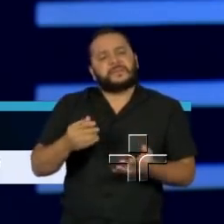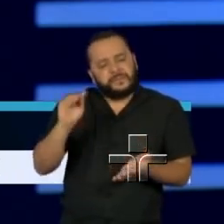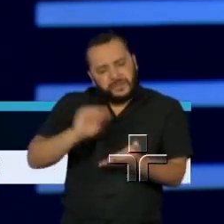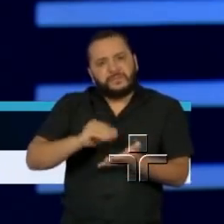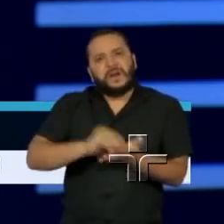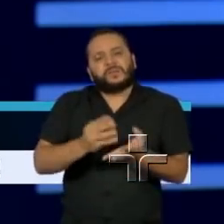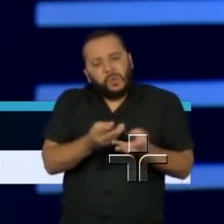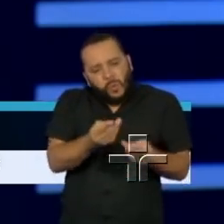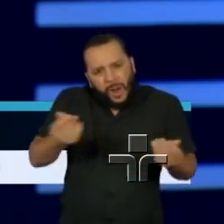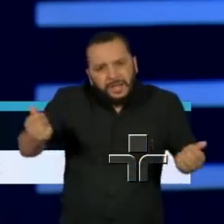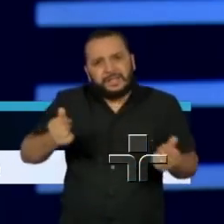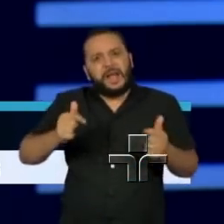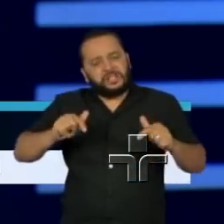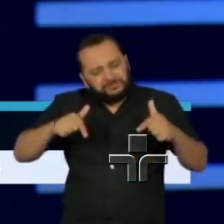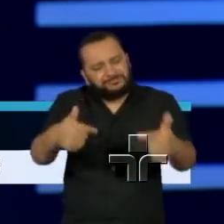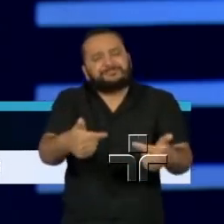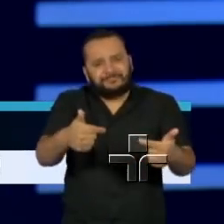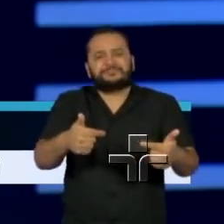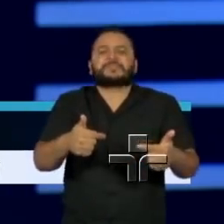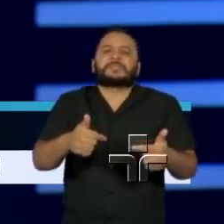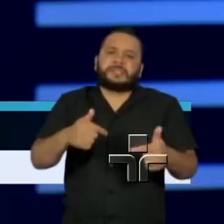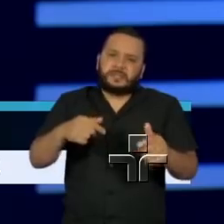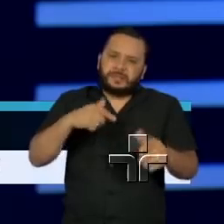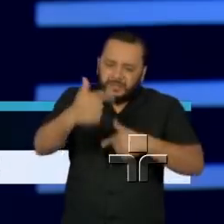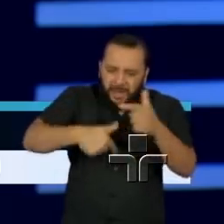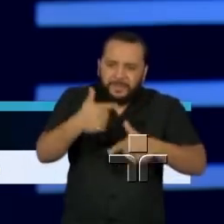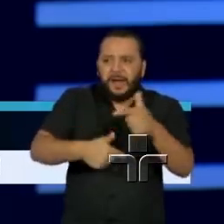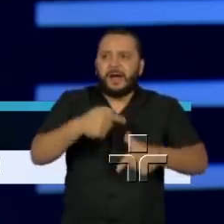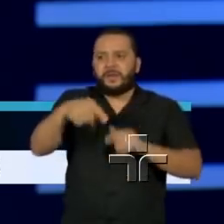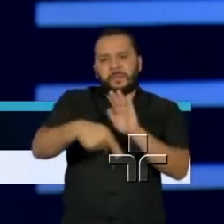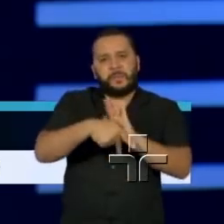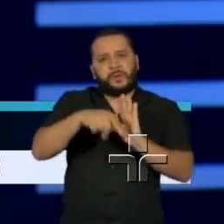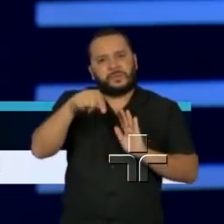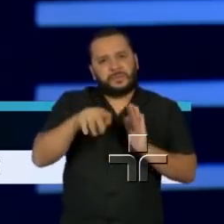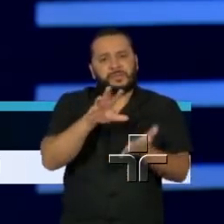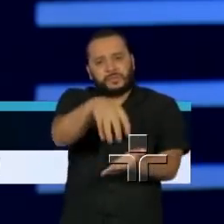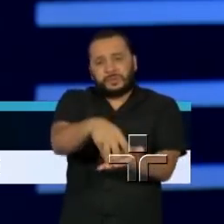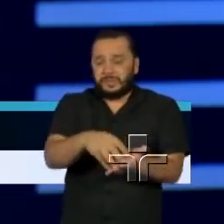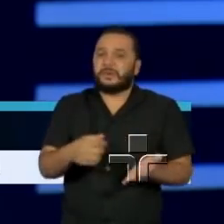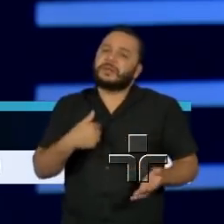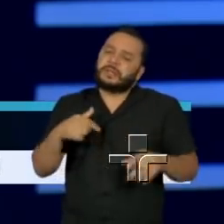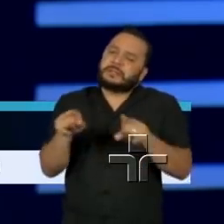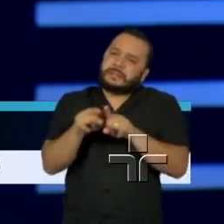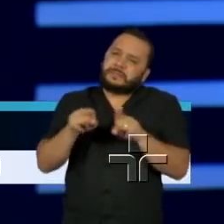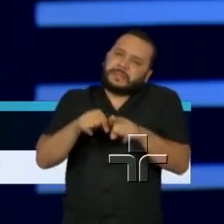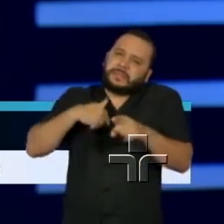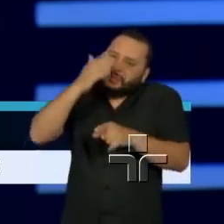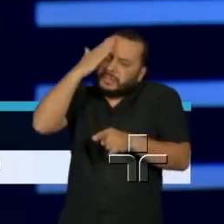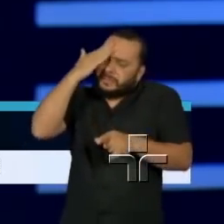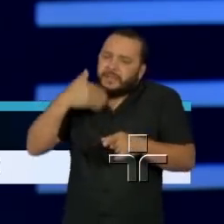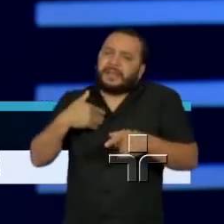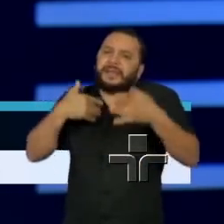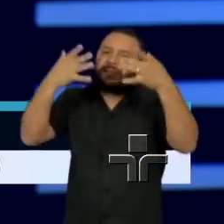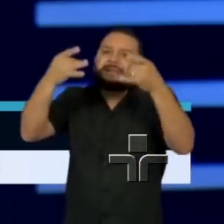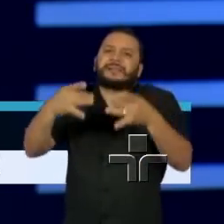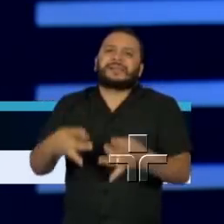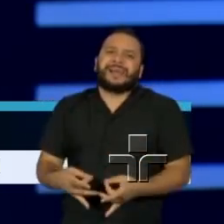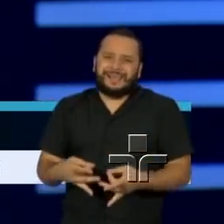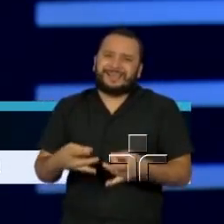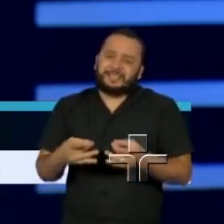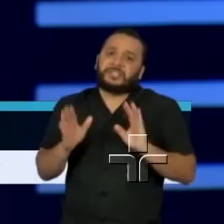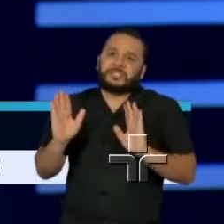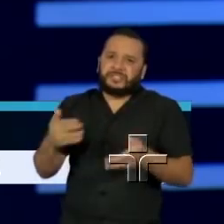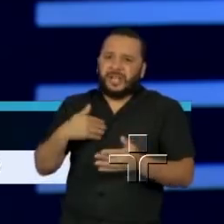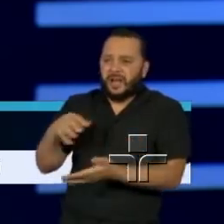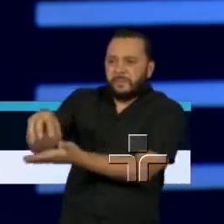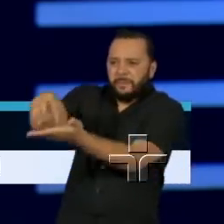do funcionamento desses institutos. E não cabe, dentro da minha leitura, eu gostaria de saber com mais detalhe essa justificativa, fechar agências.